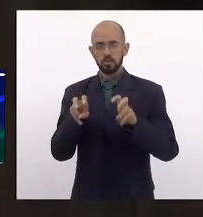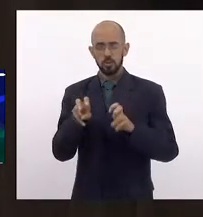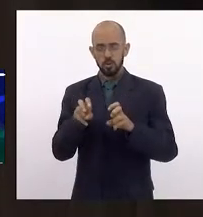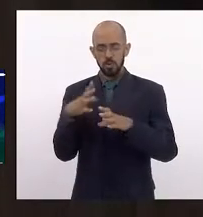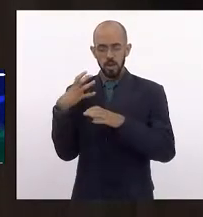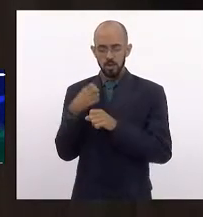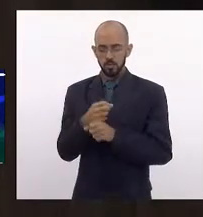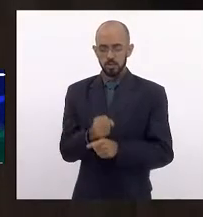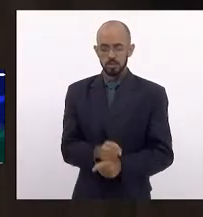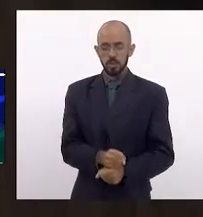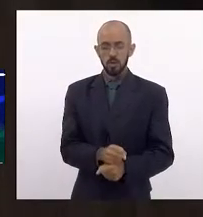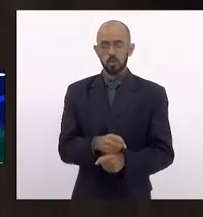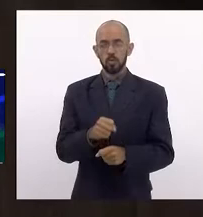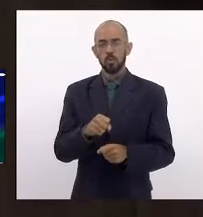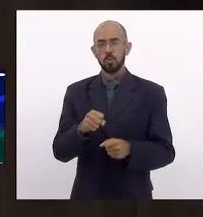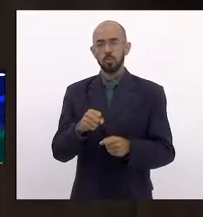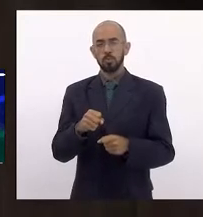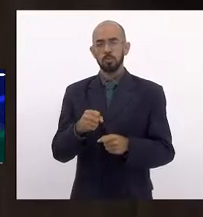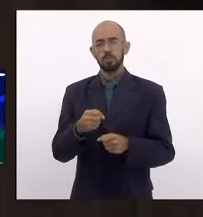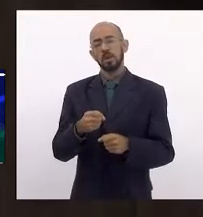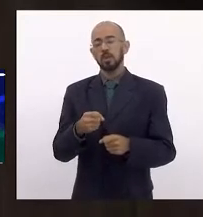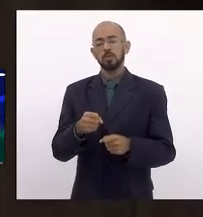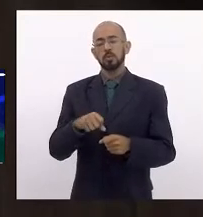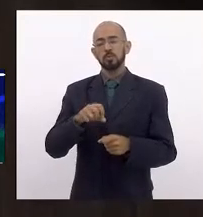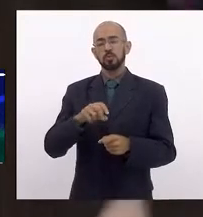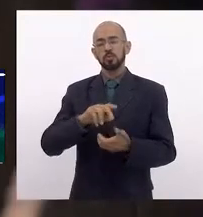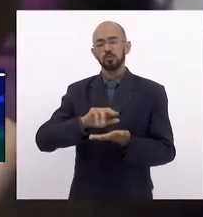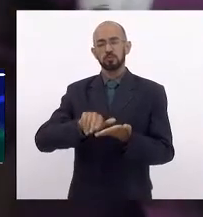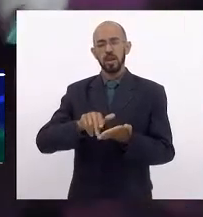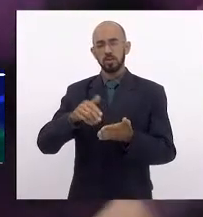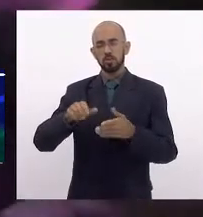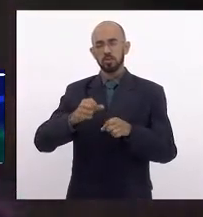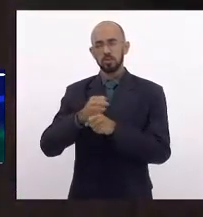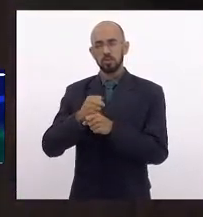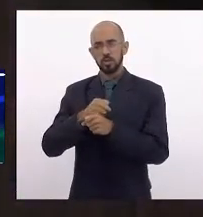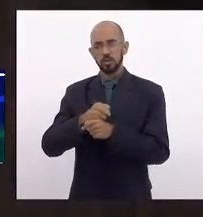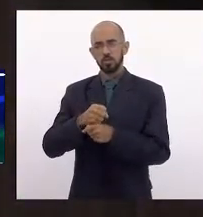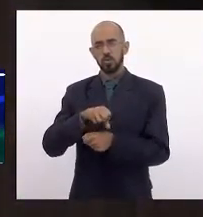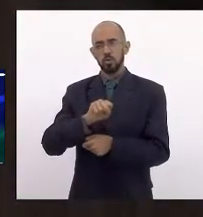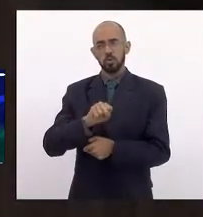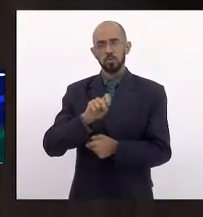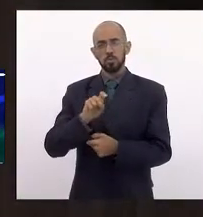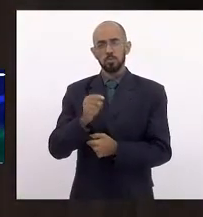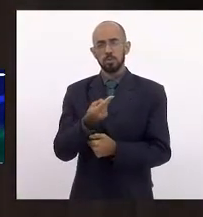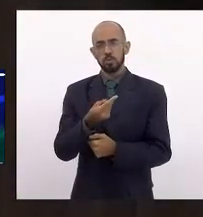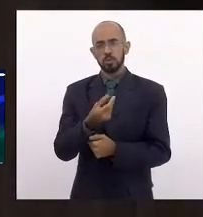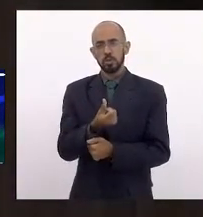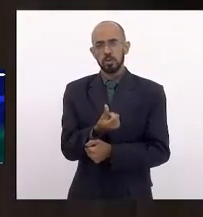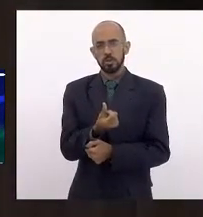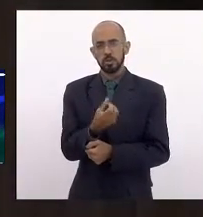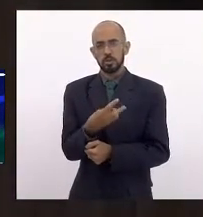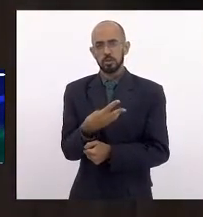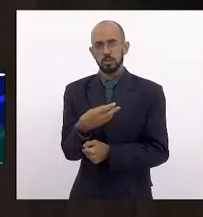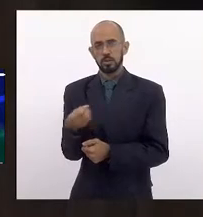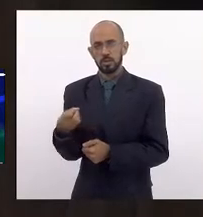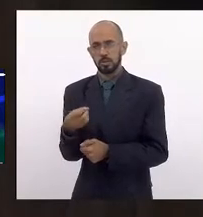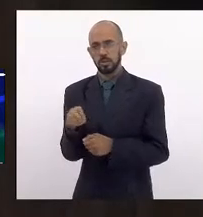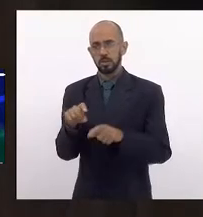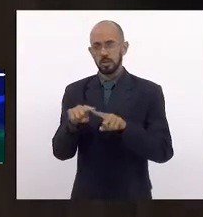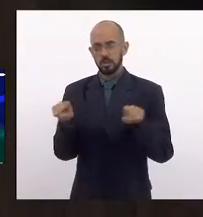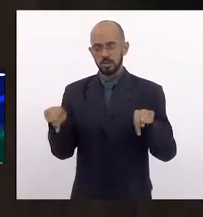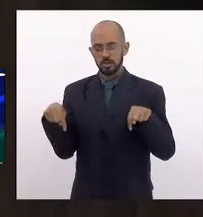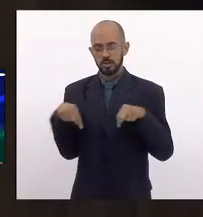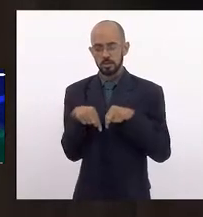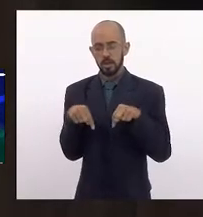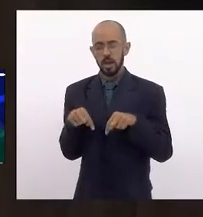do plano plurianual 2020/2023 instituído pela lei 8730 de vinte e quatro de janeiro 2022 sala das